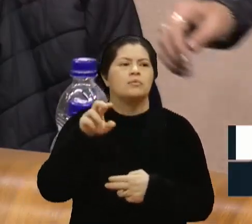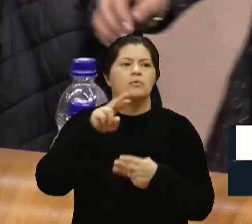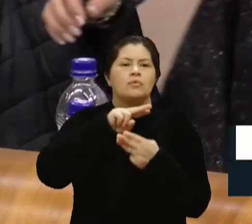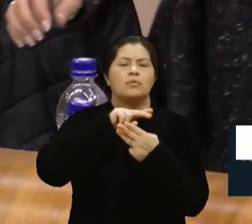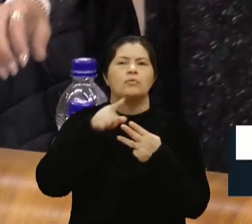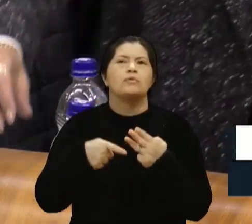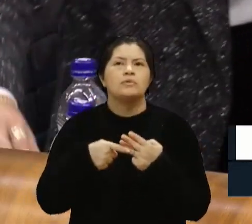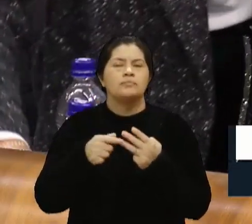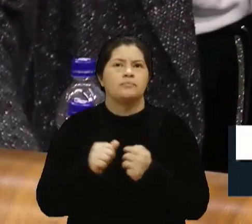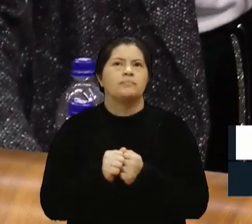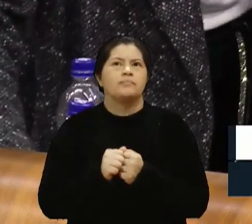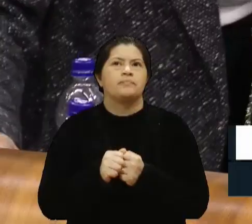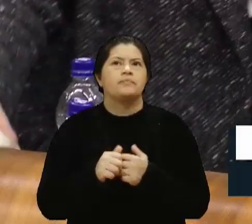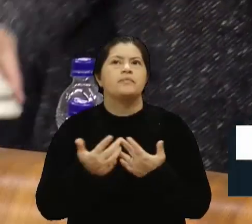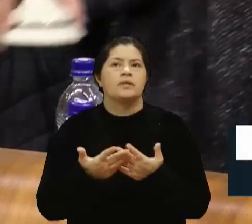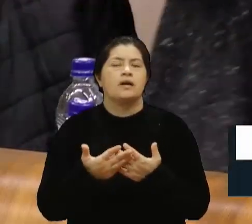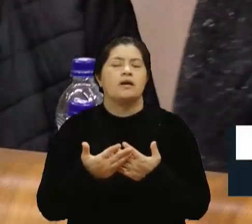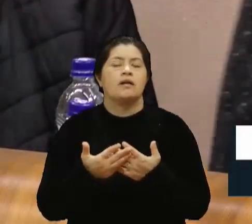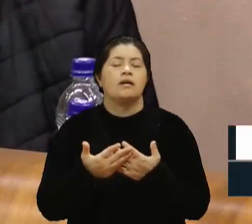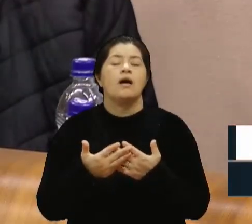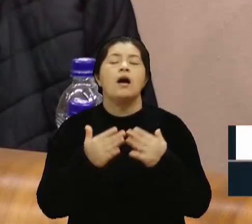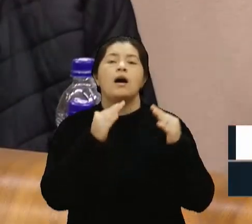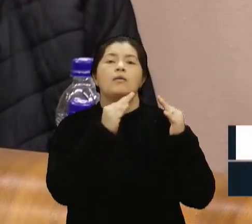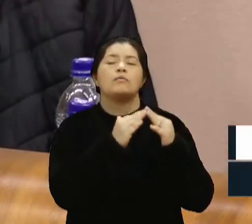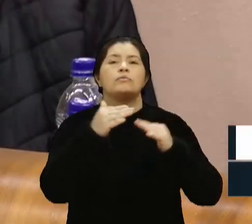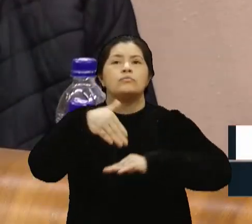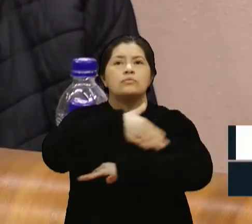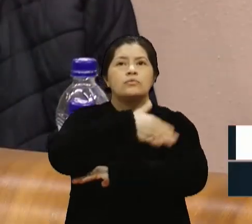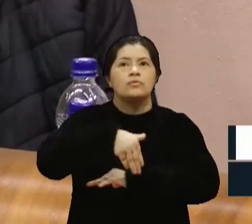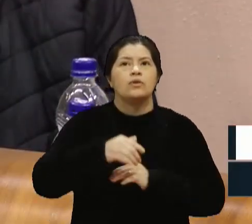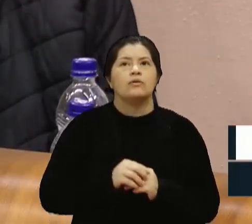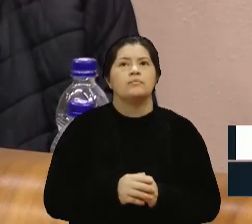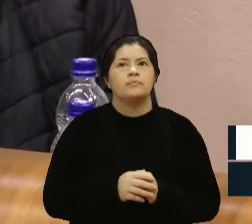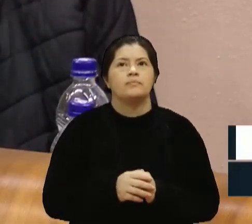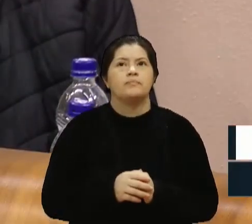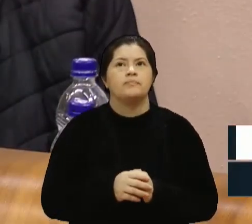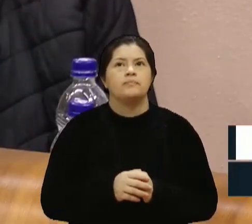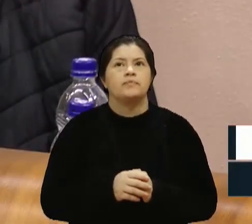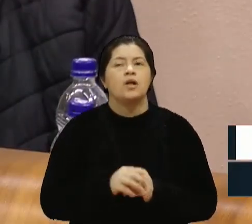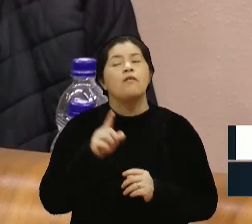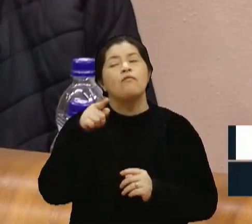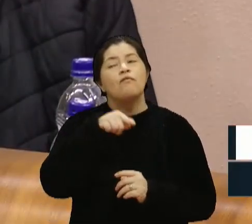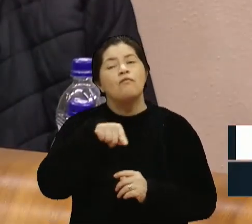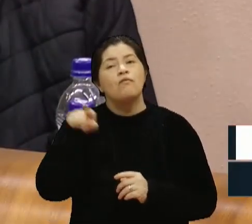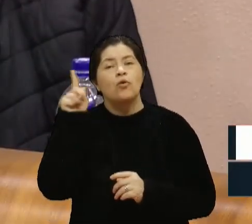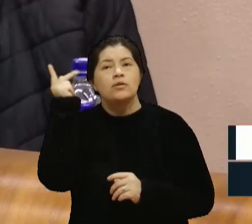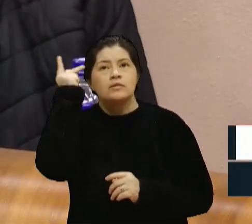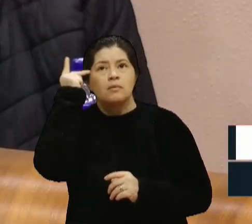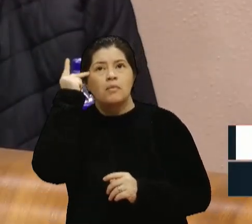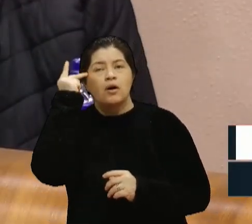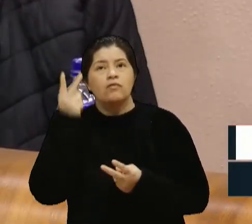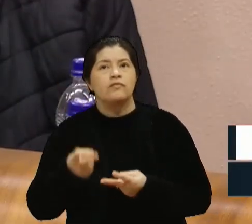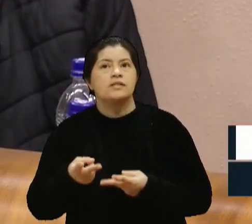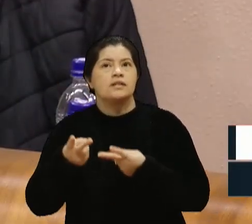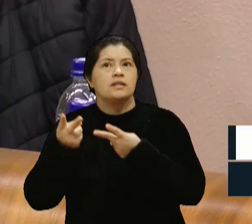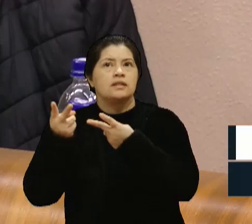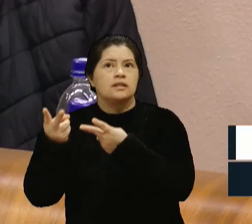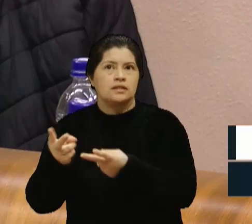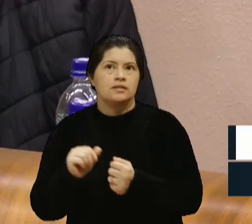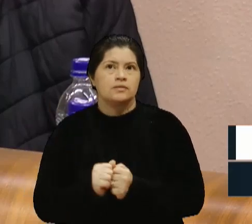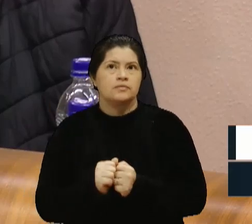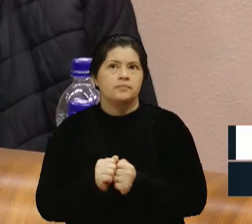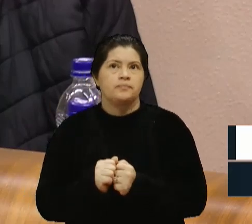Tá? Bom, ainda sobre morador de rua, eu estive em São Paulo visitando